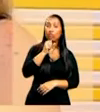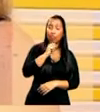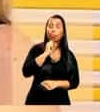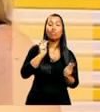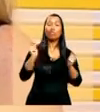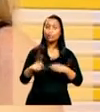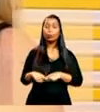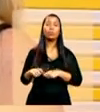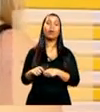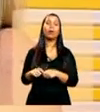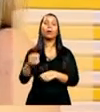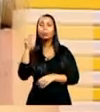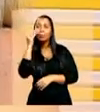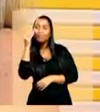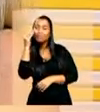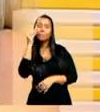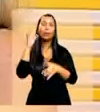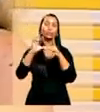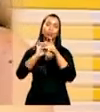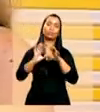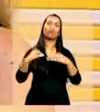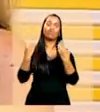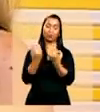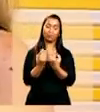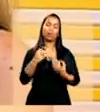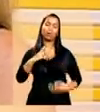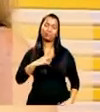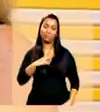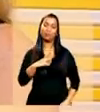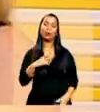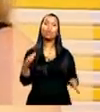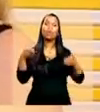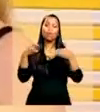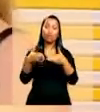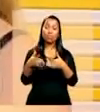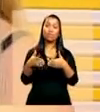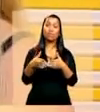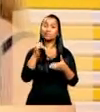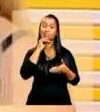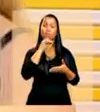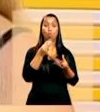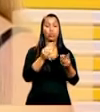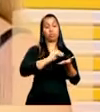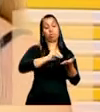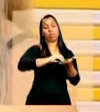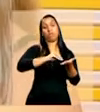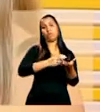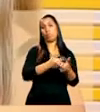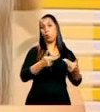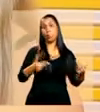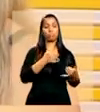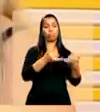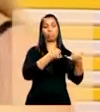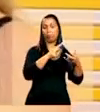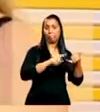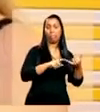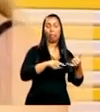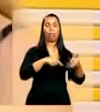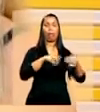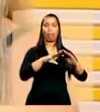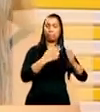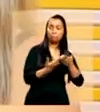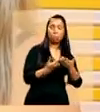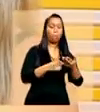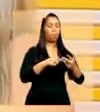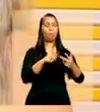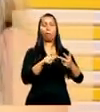avô, tentar trazer o convívio familiar. Eu acho que sufocar essa agenda dessa criança com